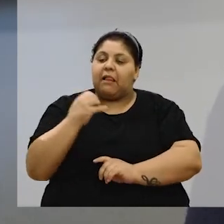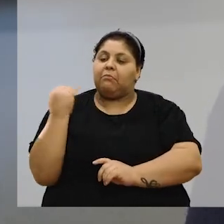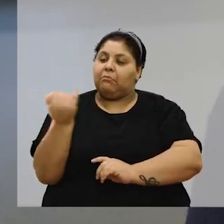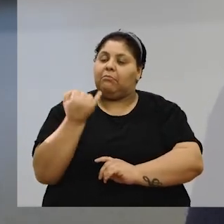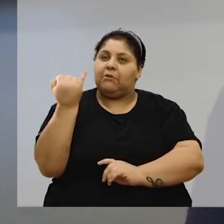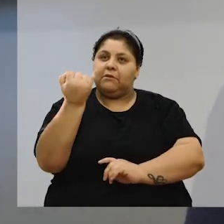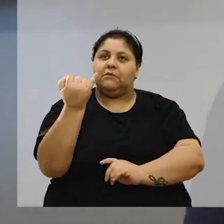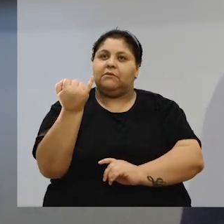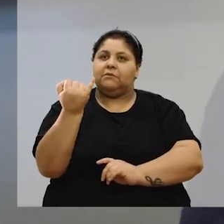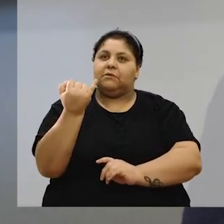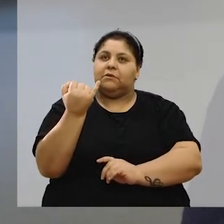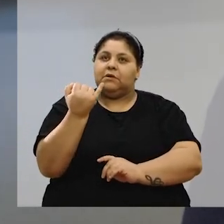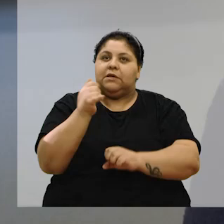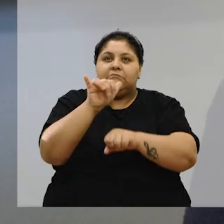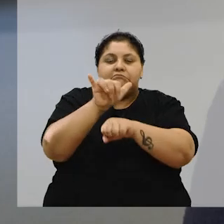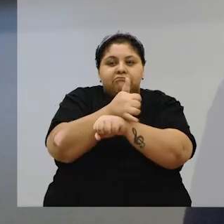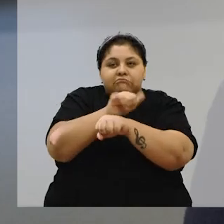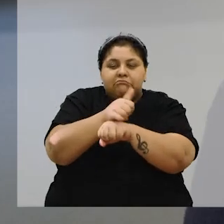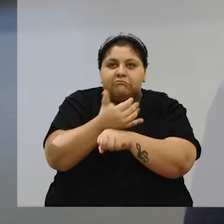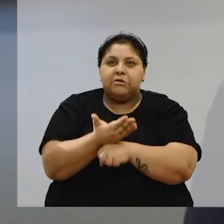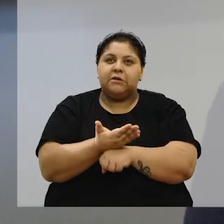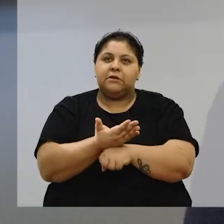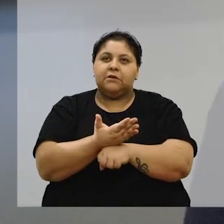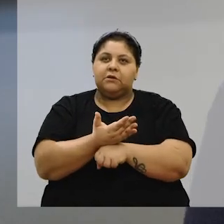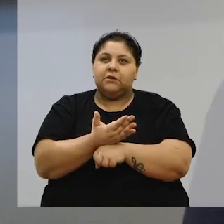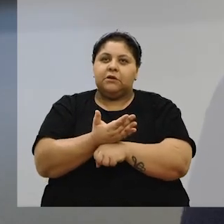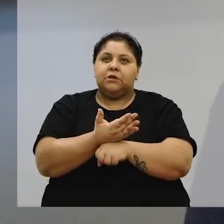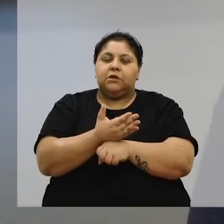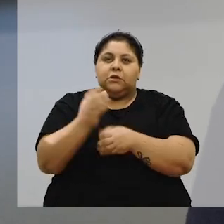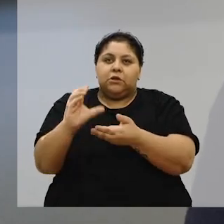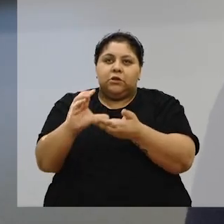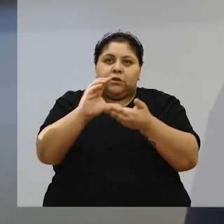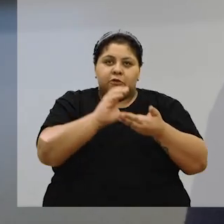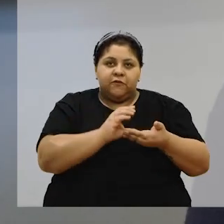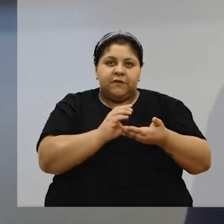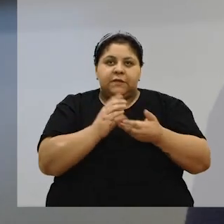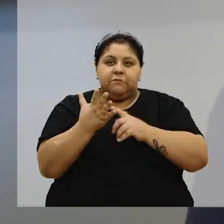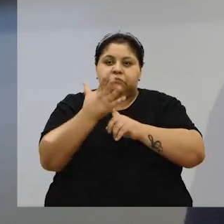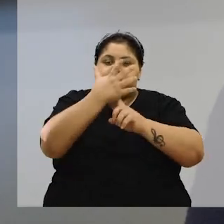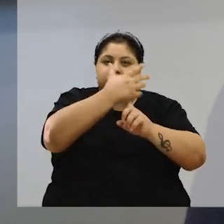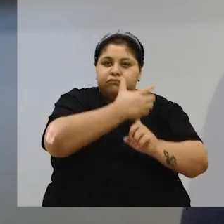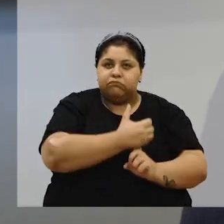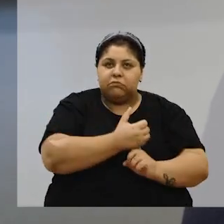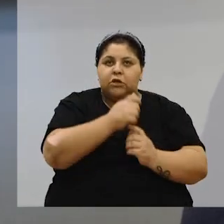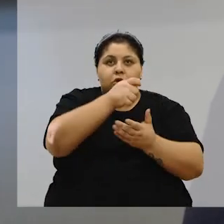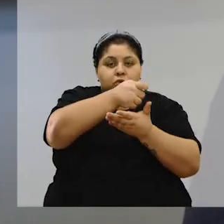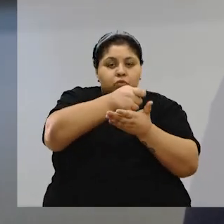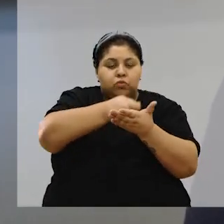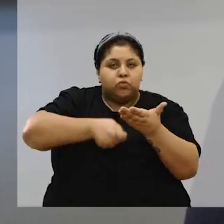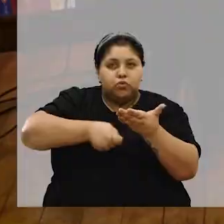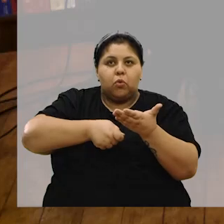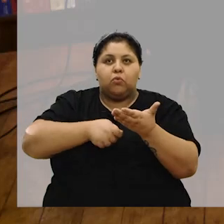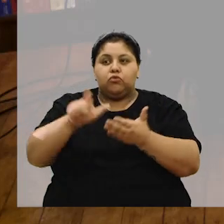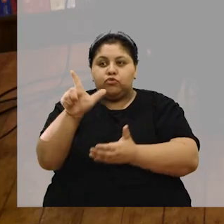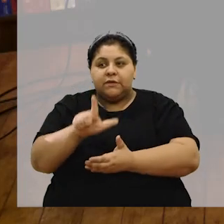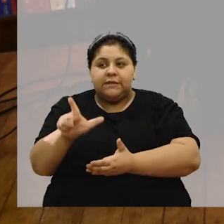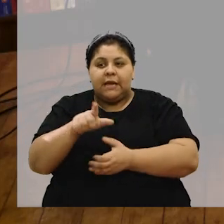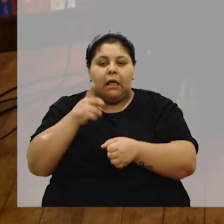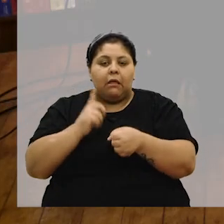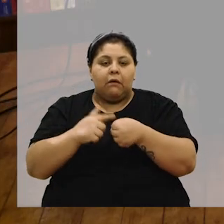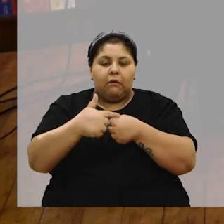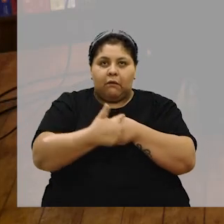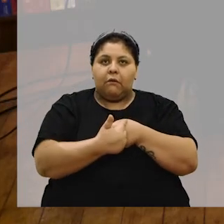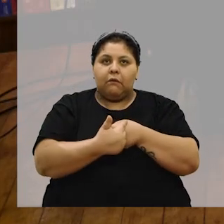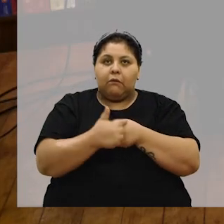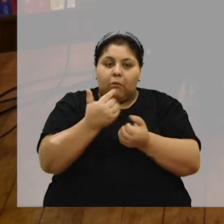a importância das ferramentas do Financiarte, da LIC, né, dos concursos literários que tem na